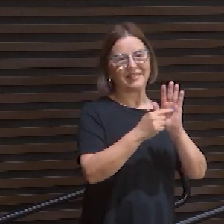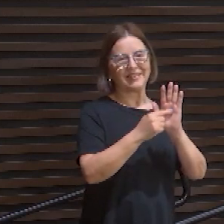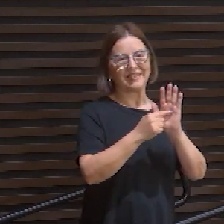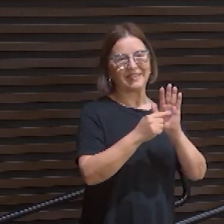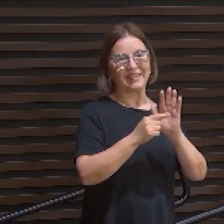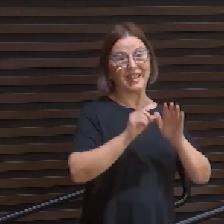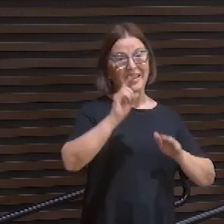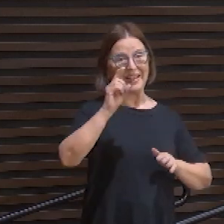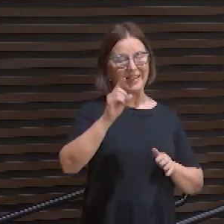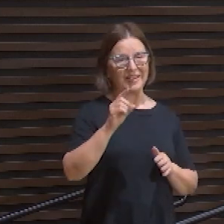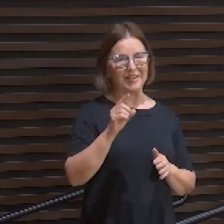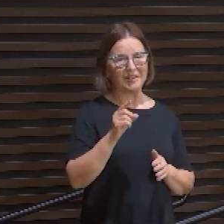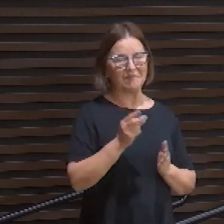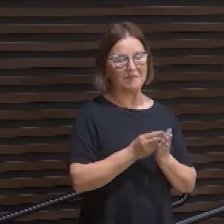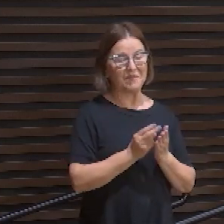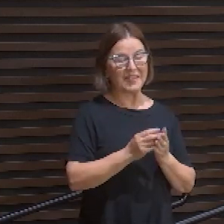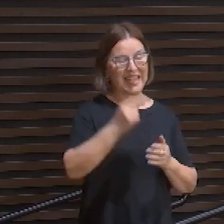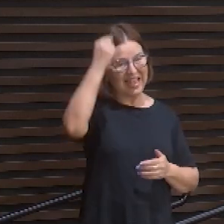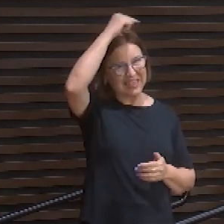mesmo santo,